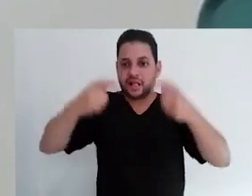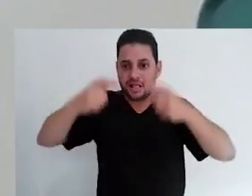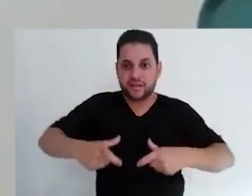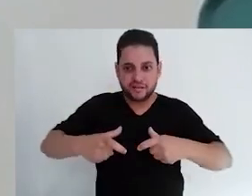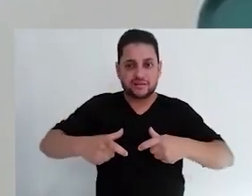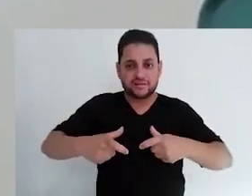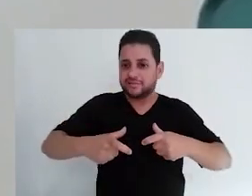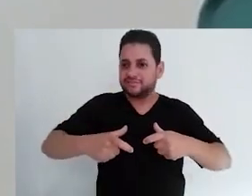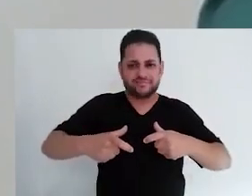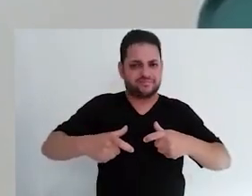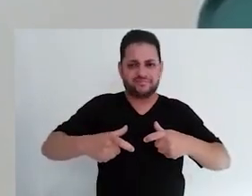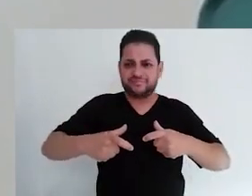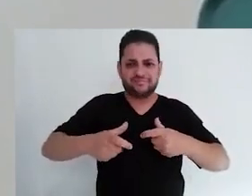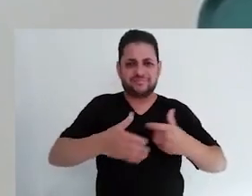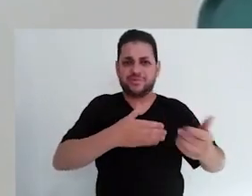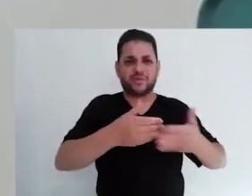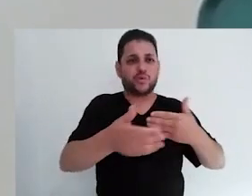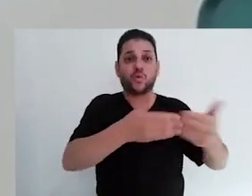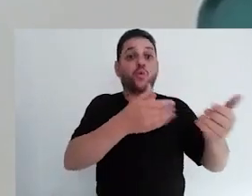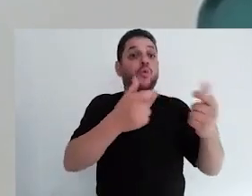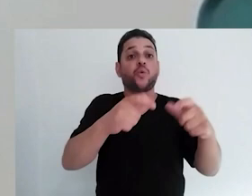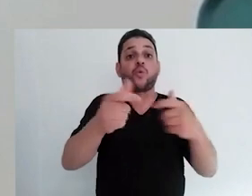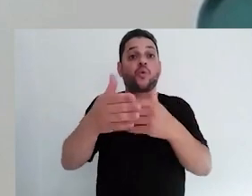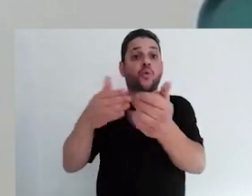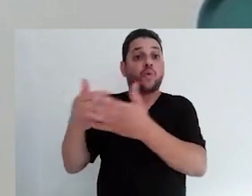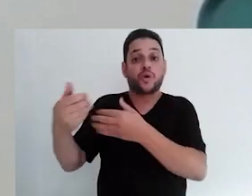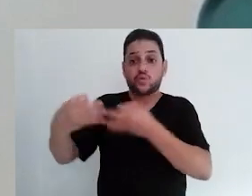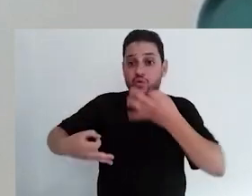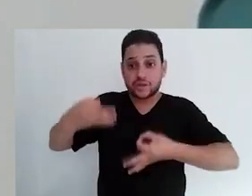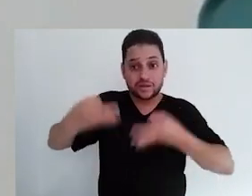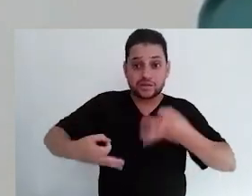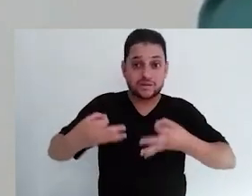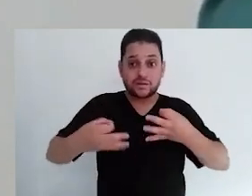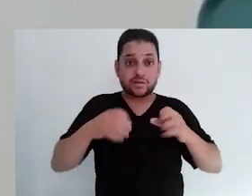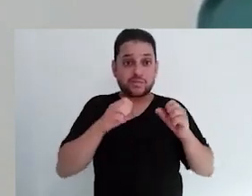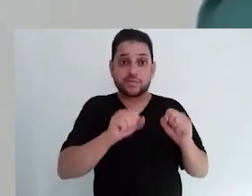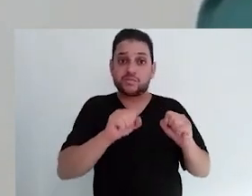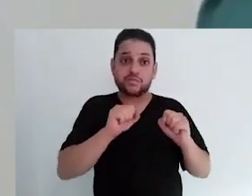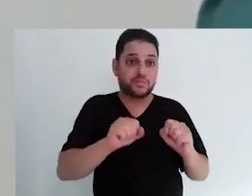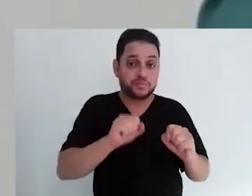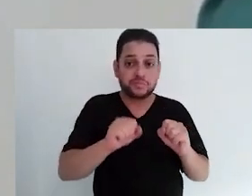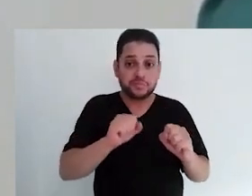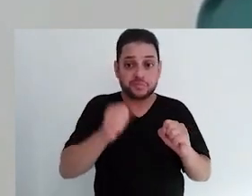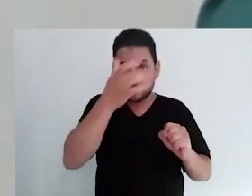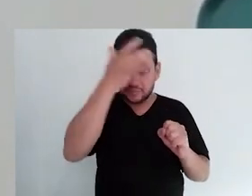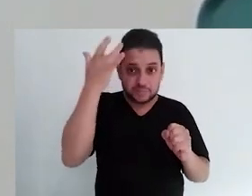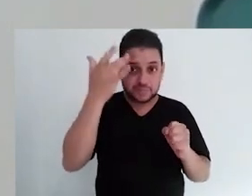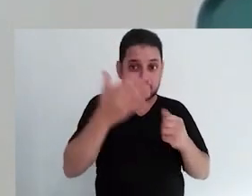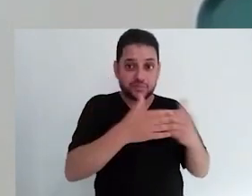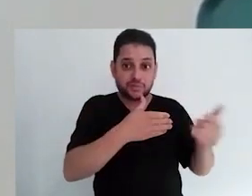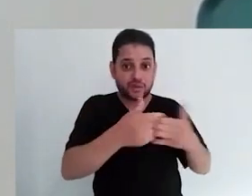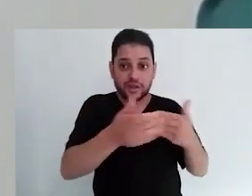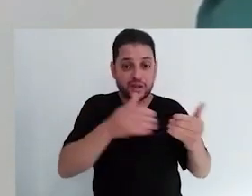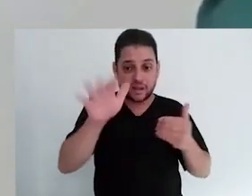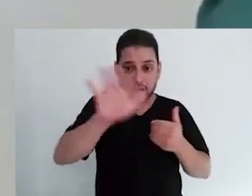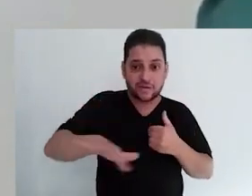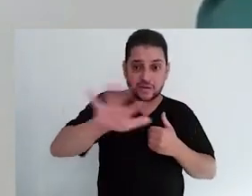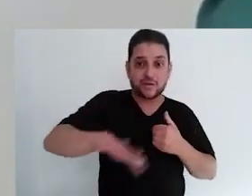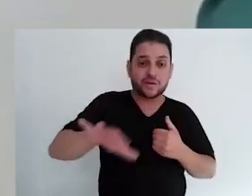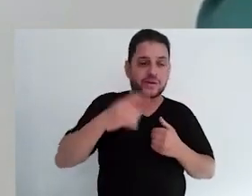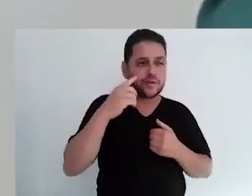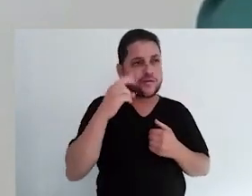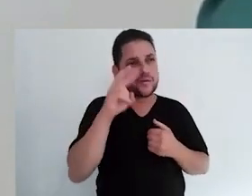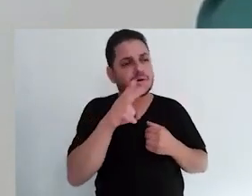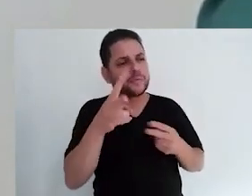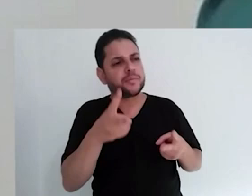onde o servidor está, do lugar onde o juiz está, e pode ser prestada a qualquer pessoa dessa região, a gente percebe o